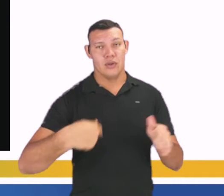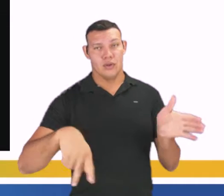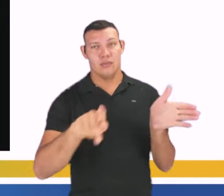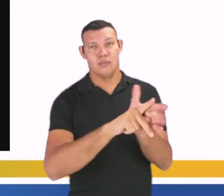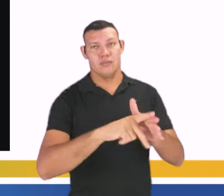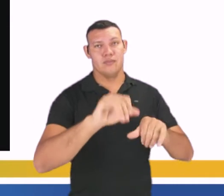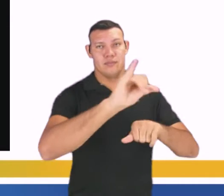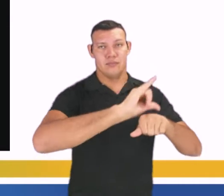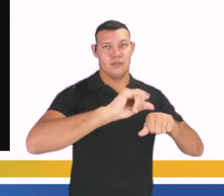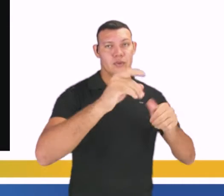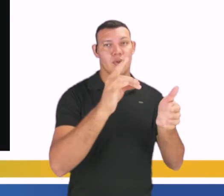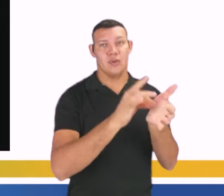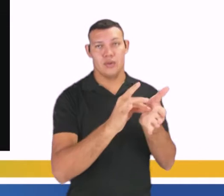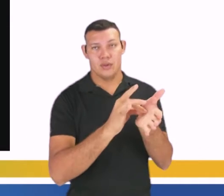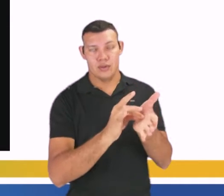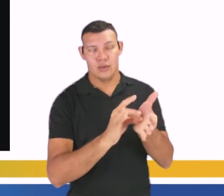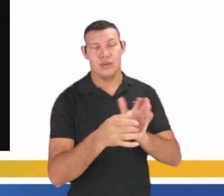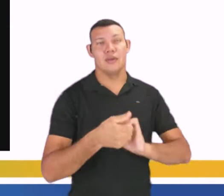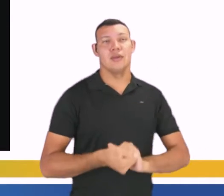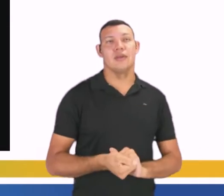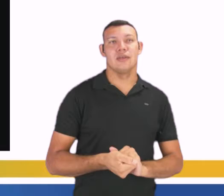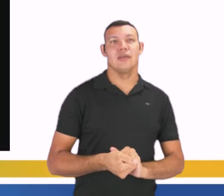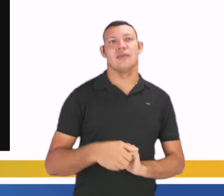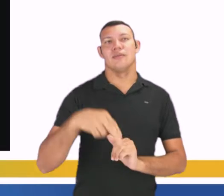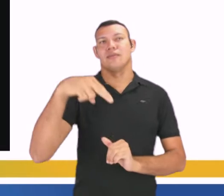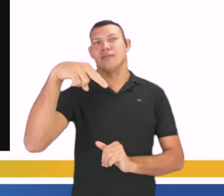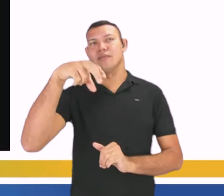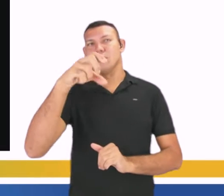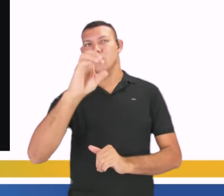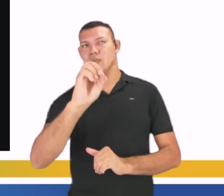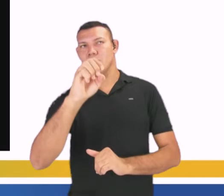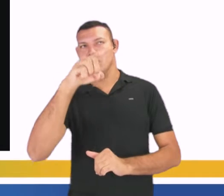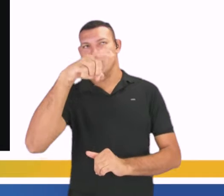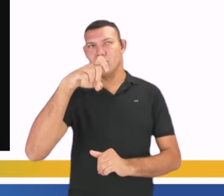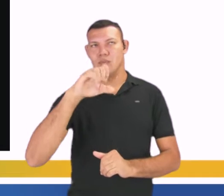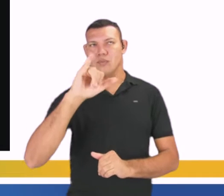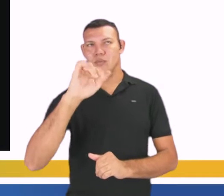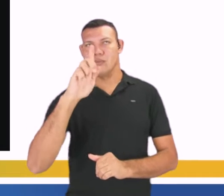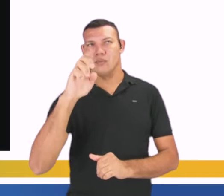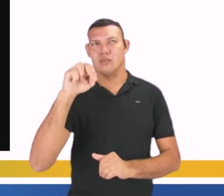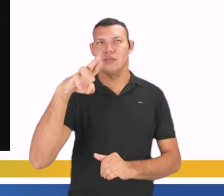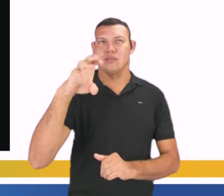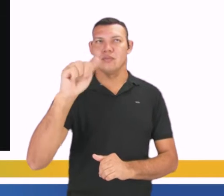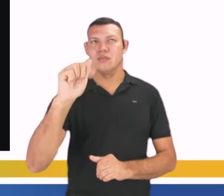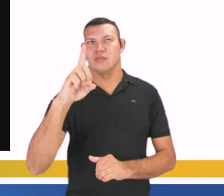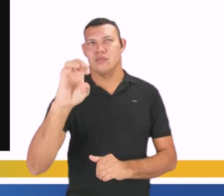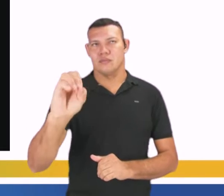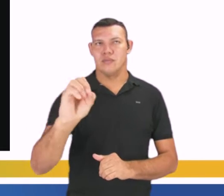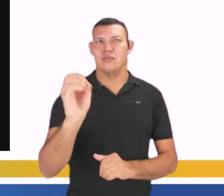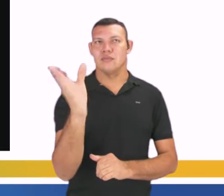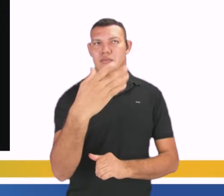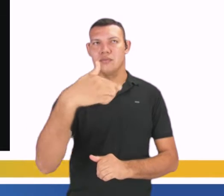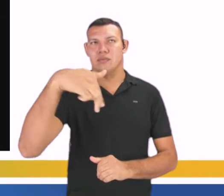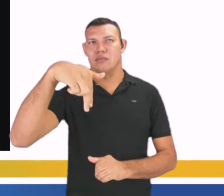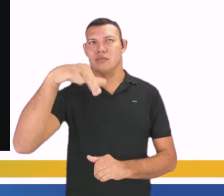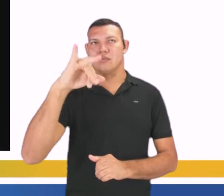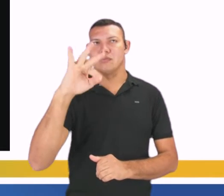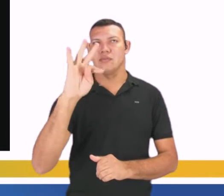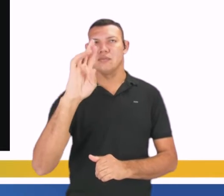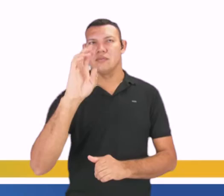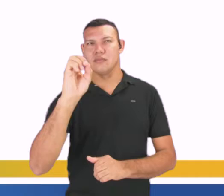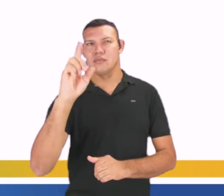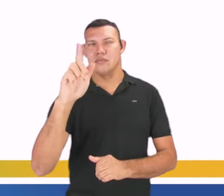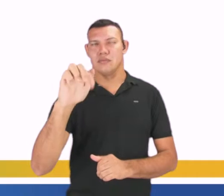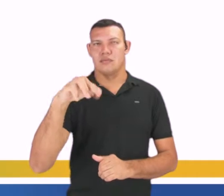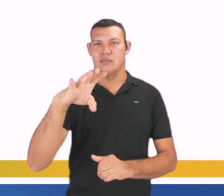compostos oxigenados, nitrogenados, haletos orgânicos e compostos sulfonados.